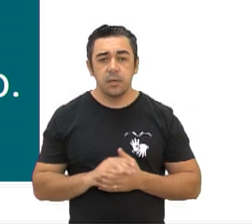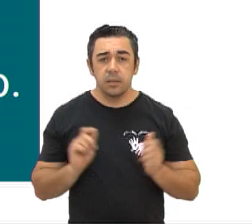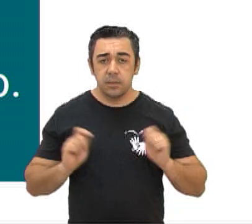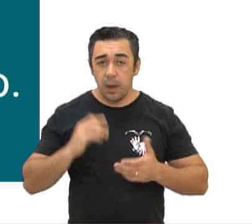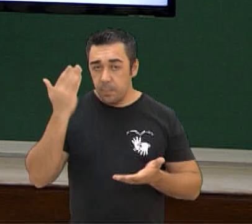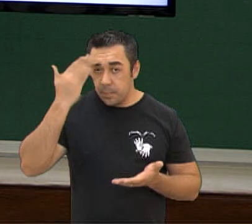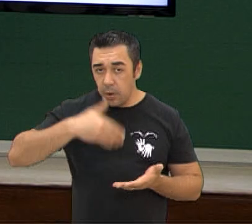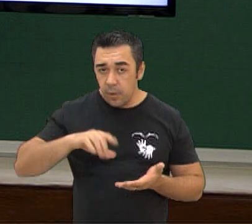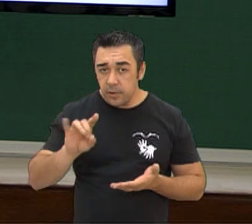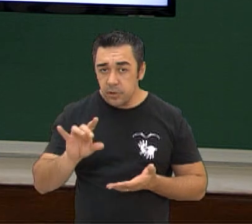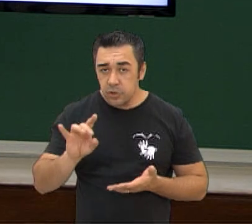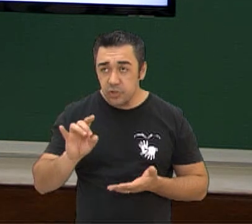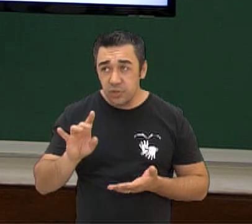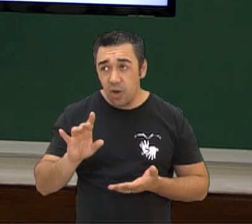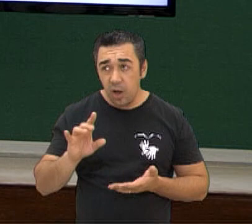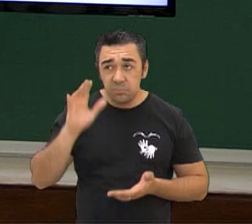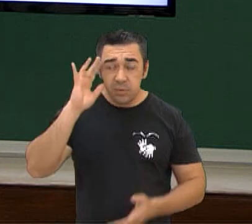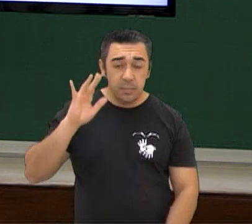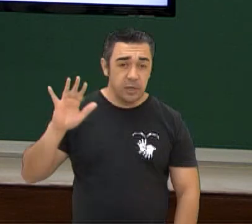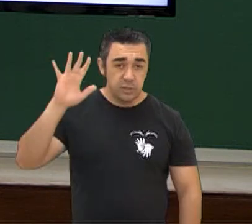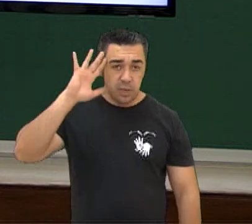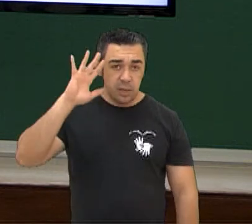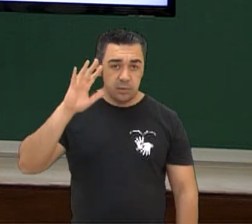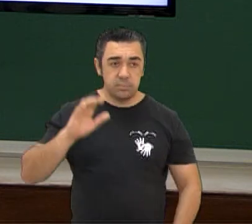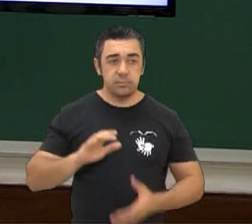só empiricamente.